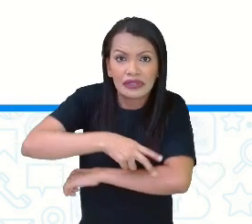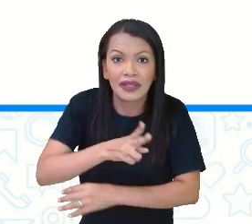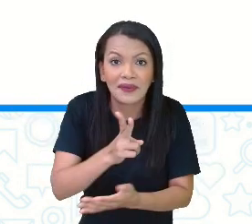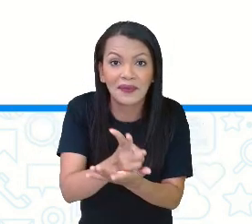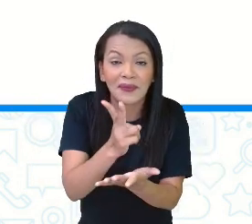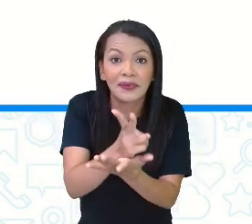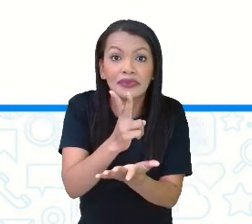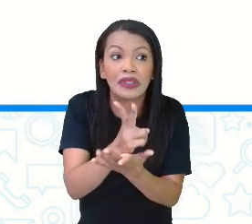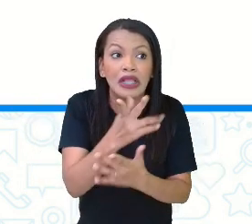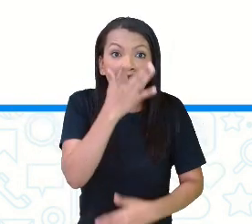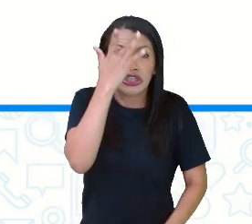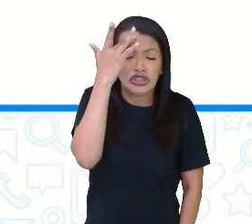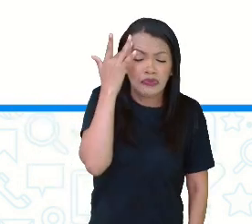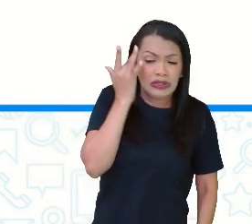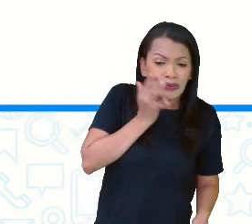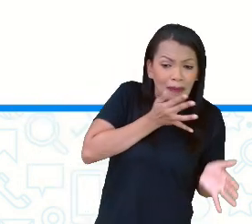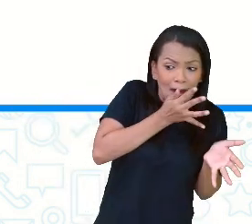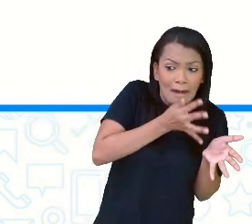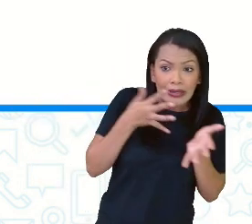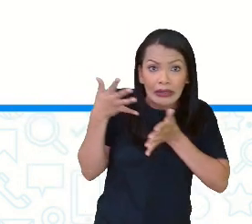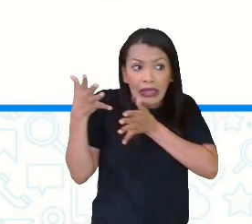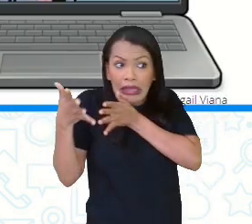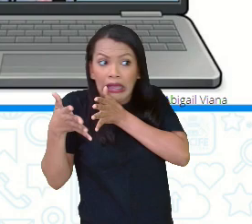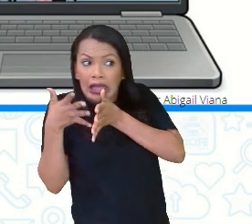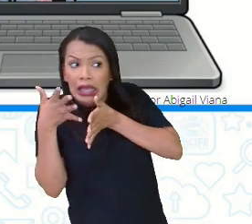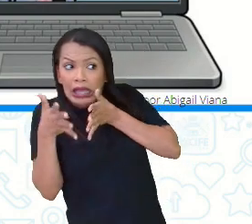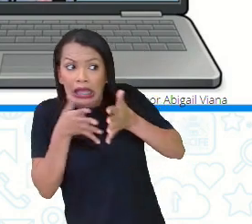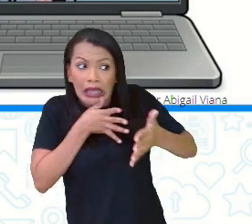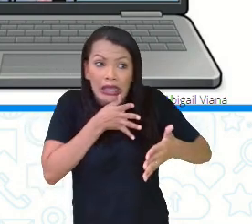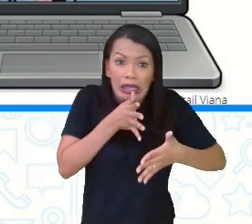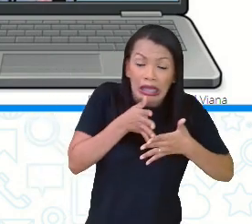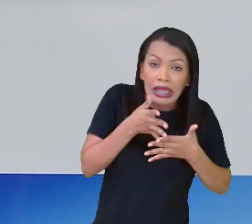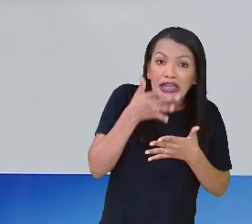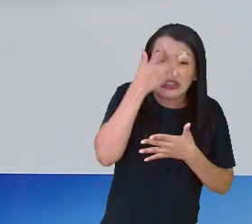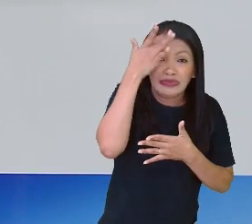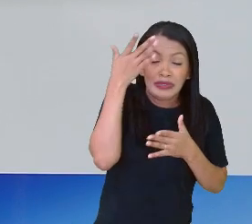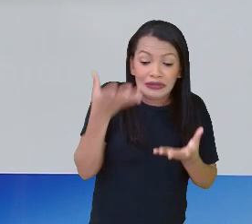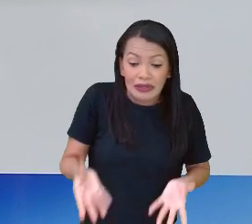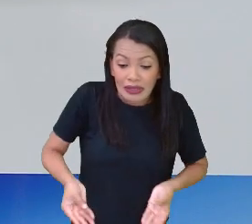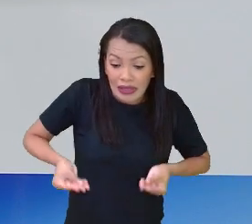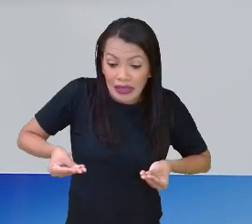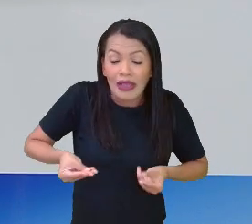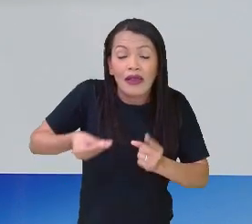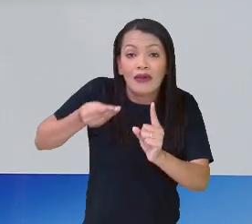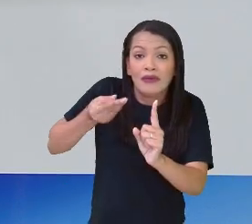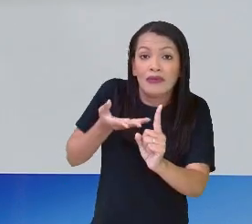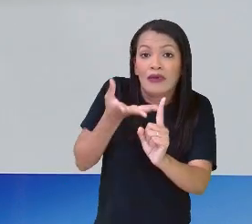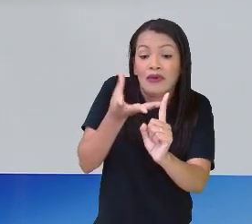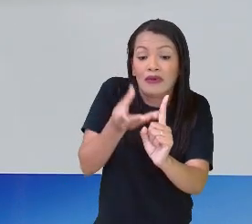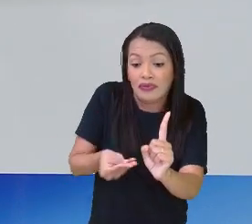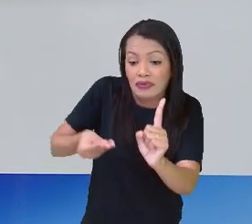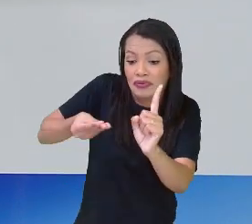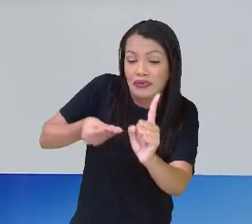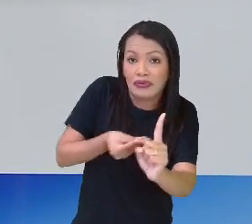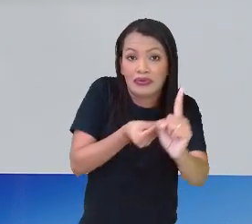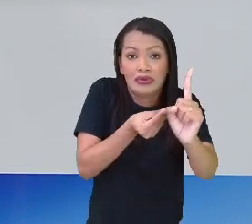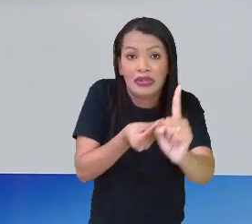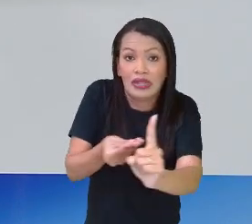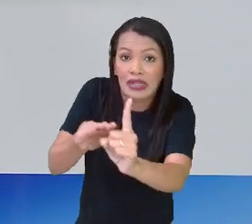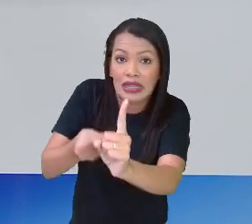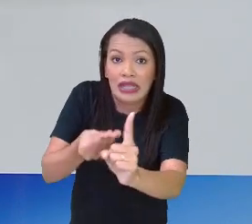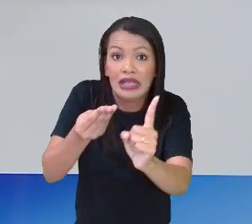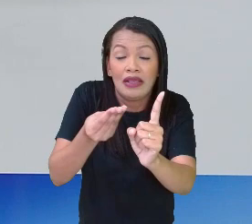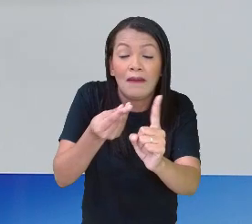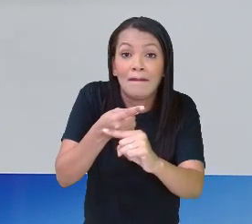impassível que nunca. E os camaristas continuaram segurando sua cauda invisível. E aí, gostaram da